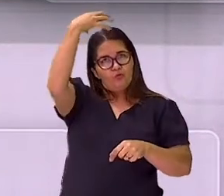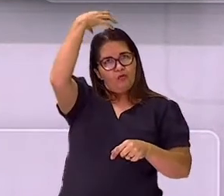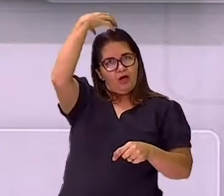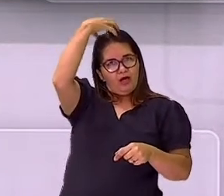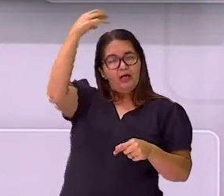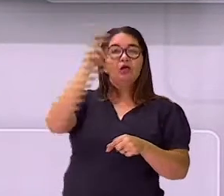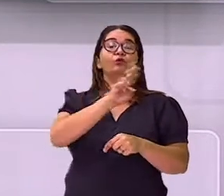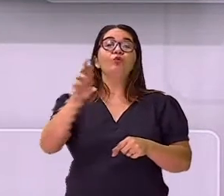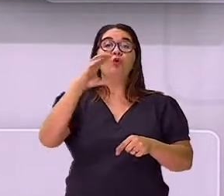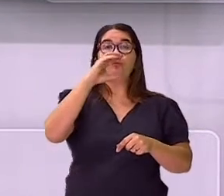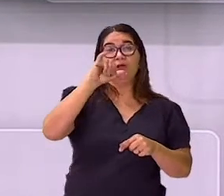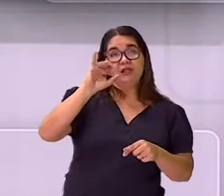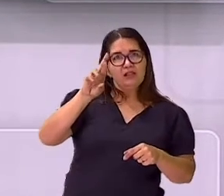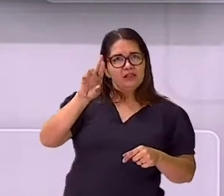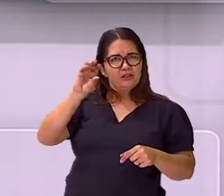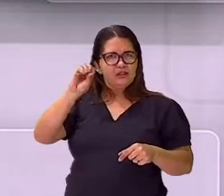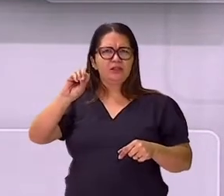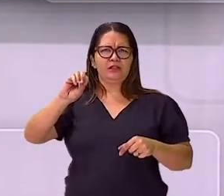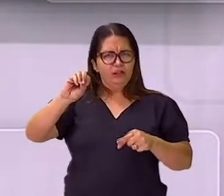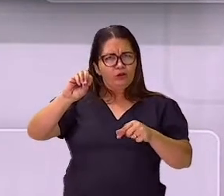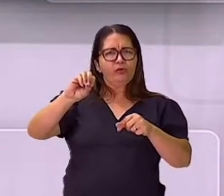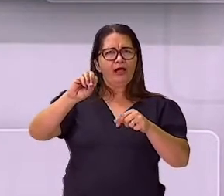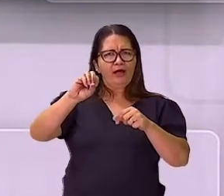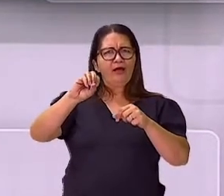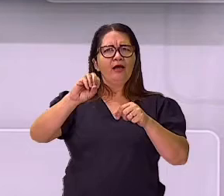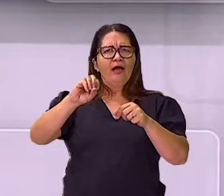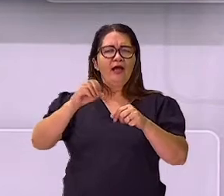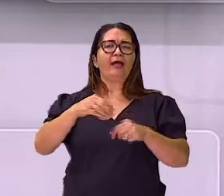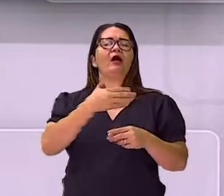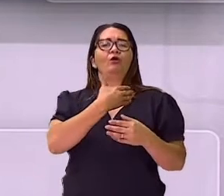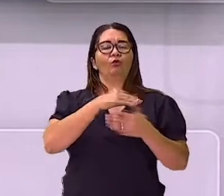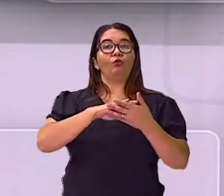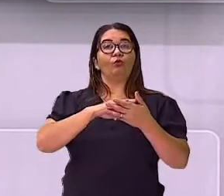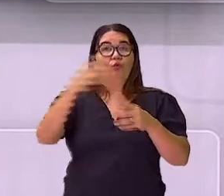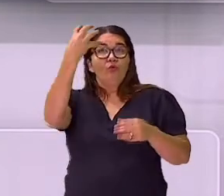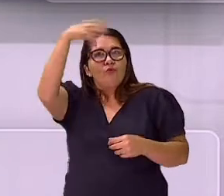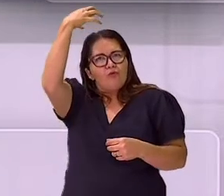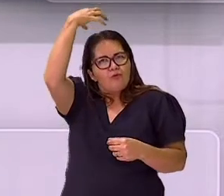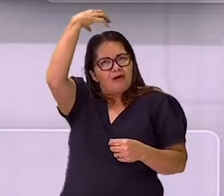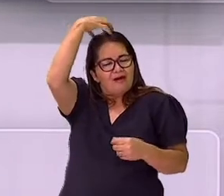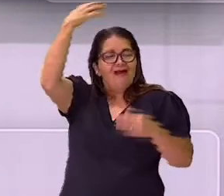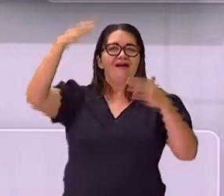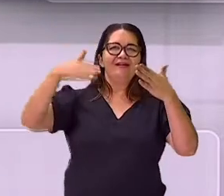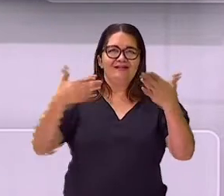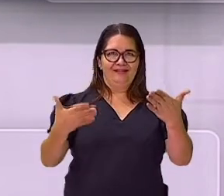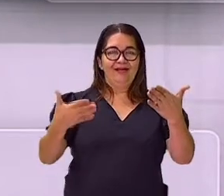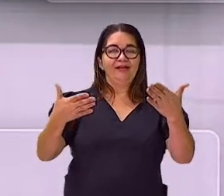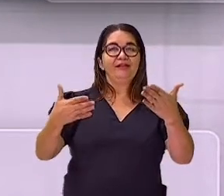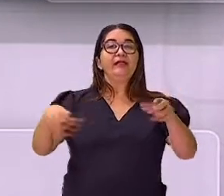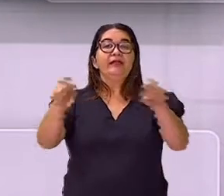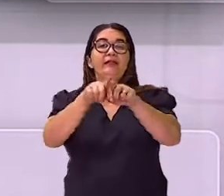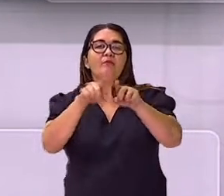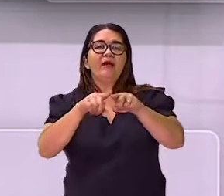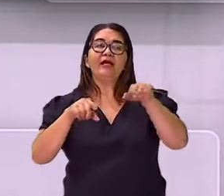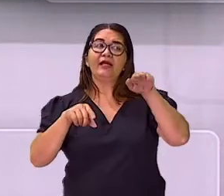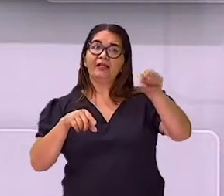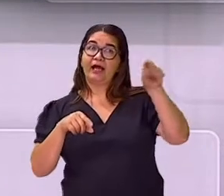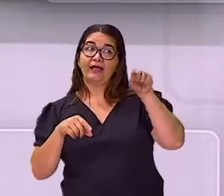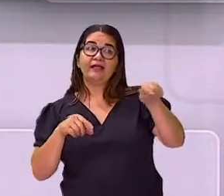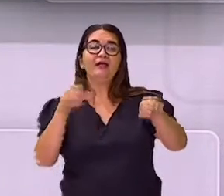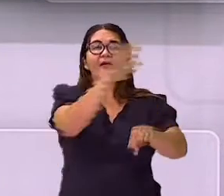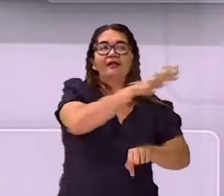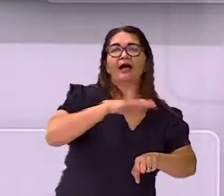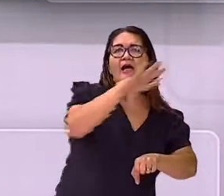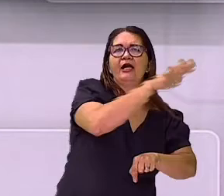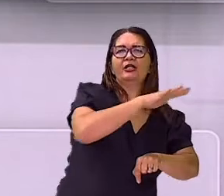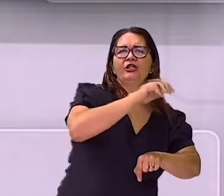que promoveu a expansão deste império em direção à Ásia Menor, conquistando a região da Lídia e